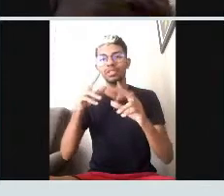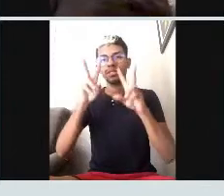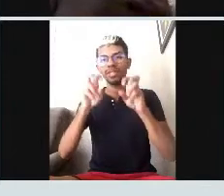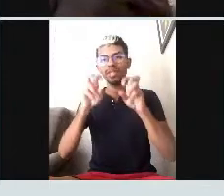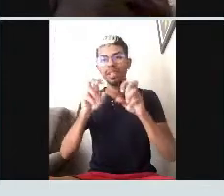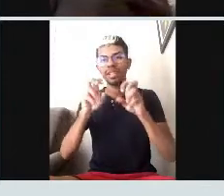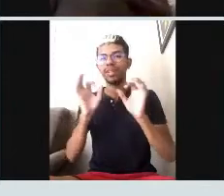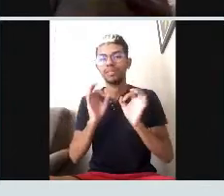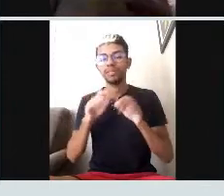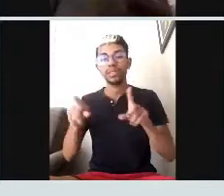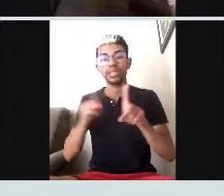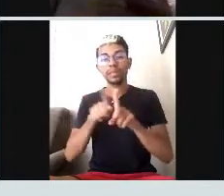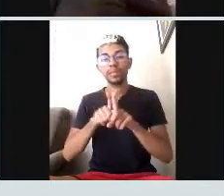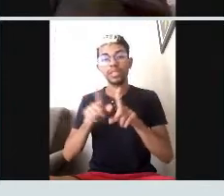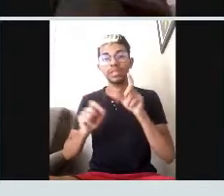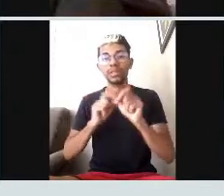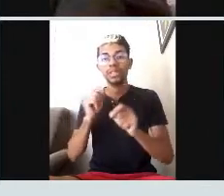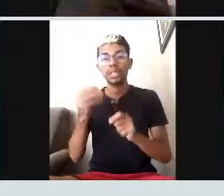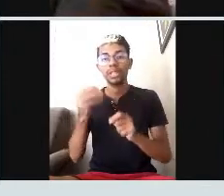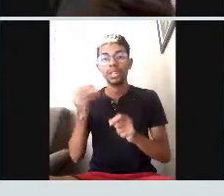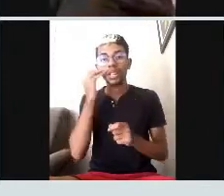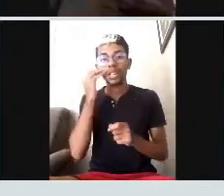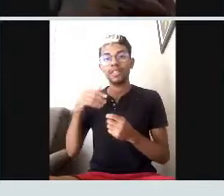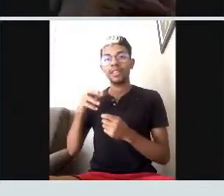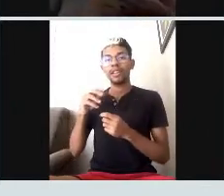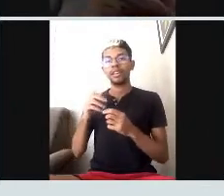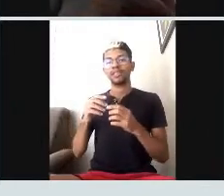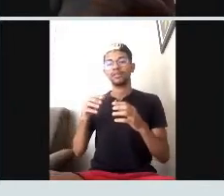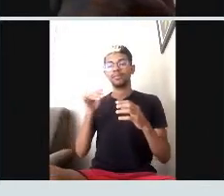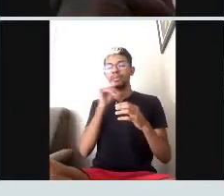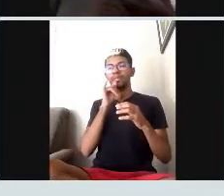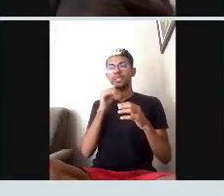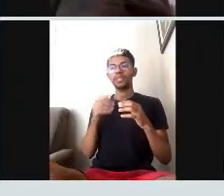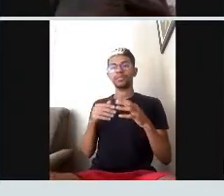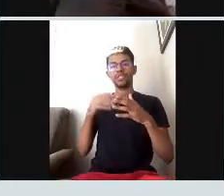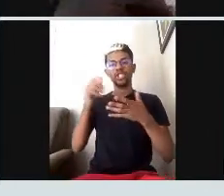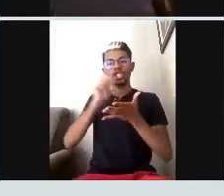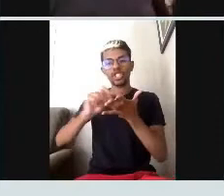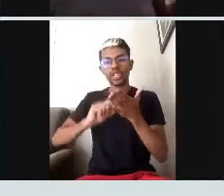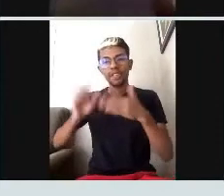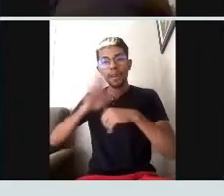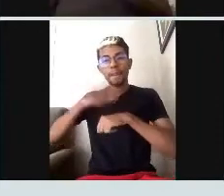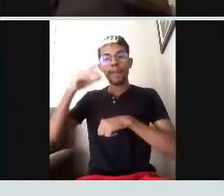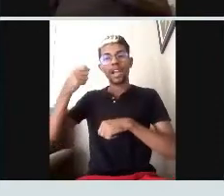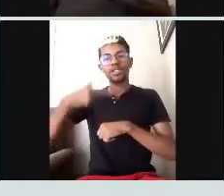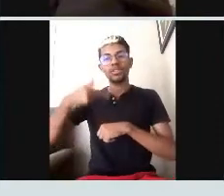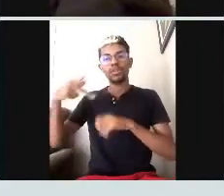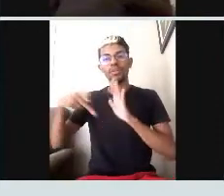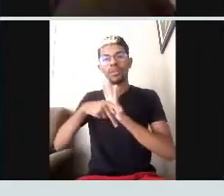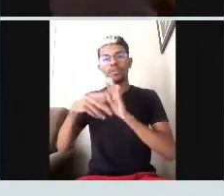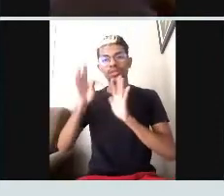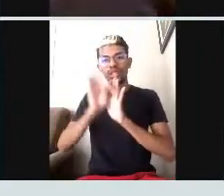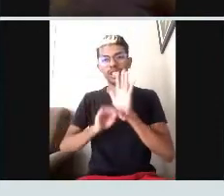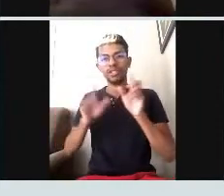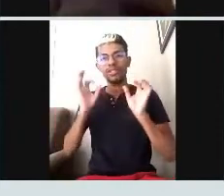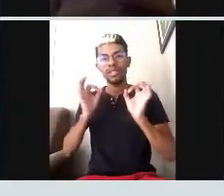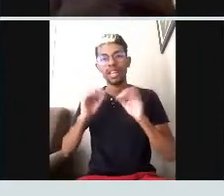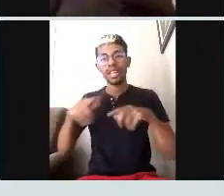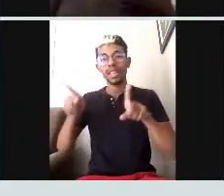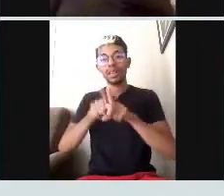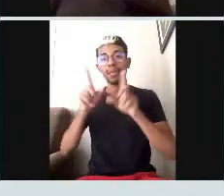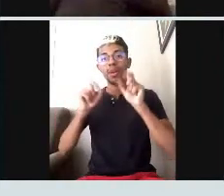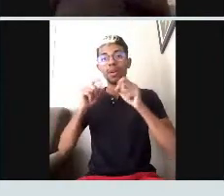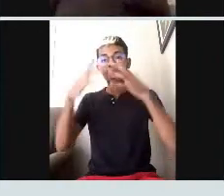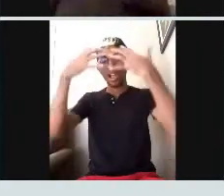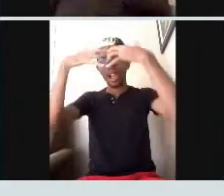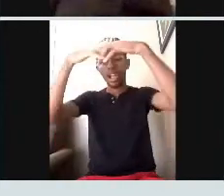desses textos, né, também não se prender apenas a eles, e refletir sobre o tema mesmo, refletir e mostrar a autoria.